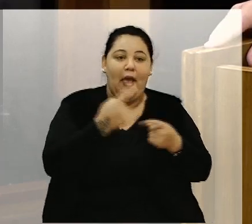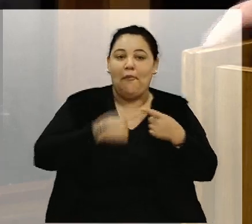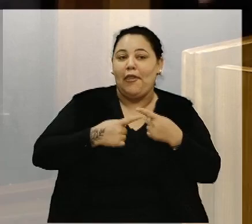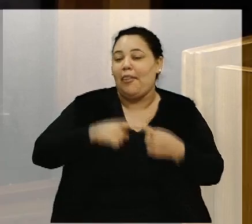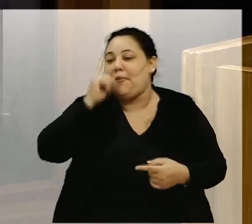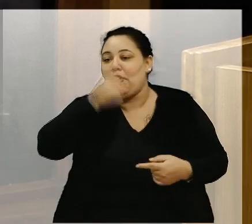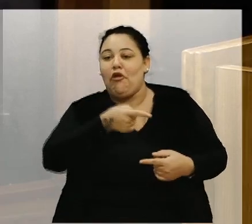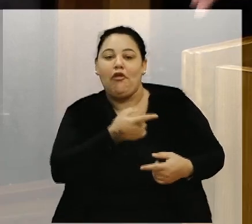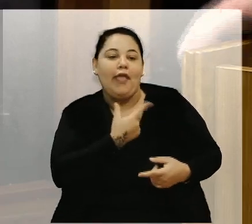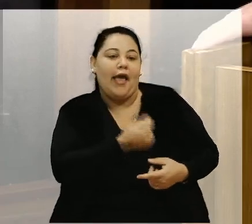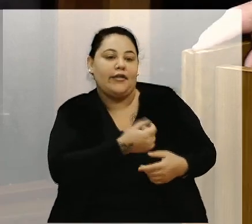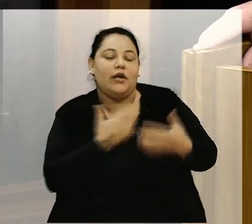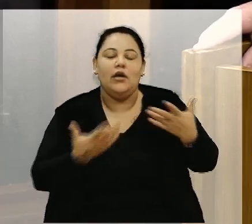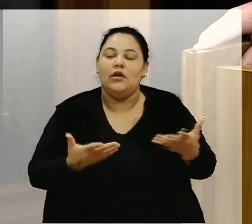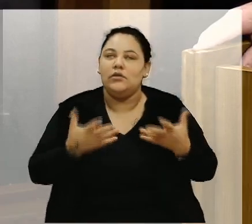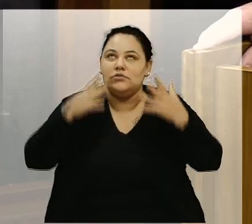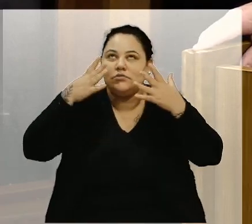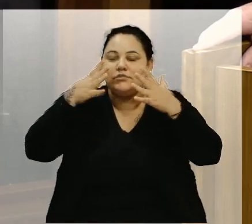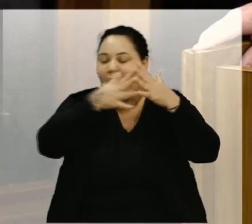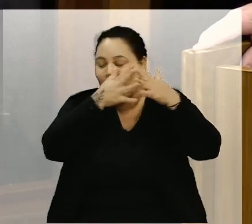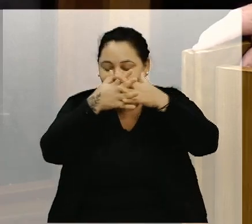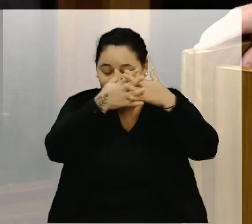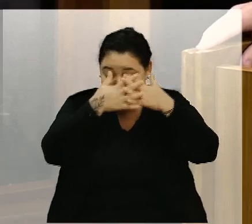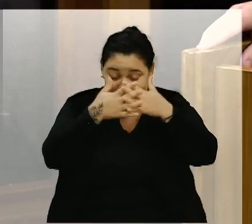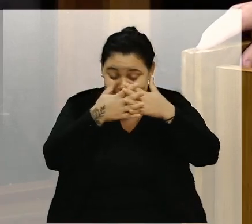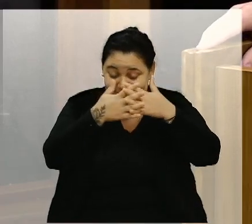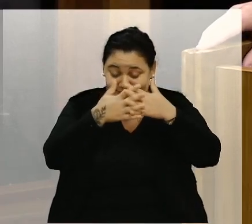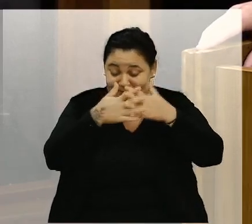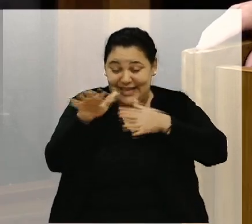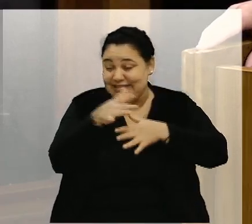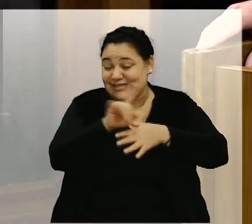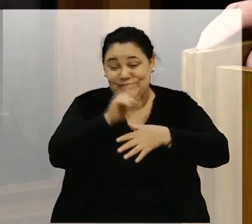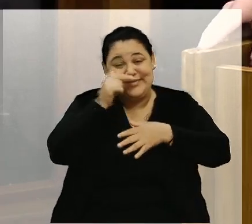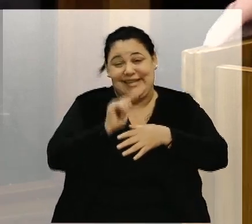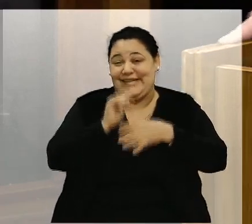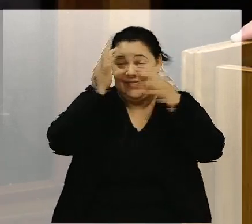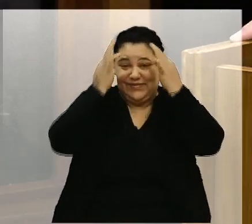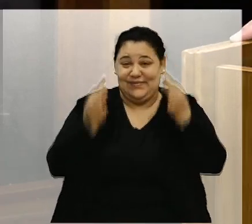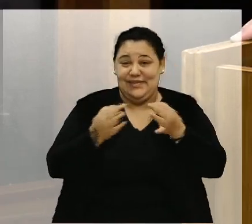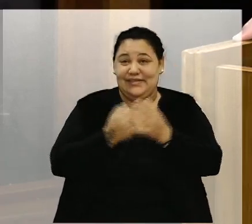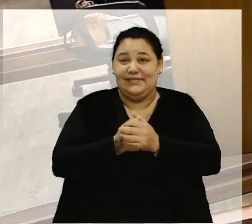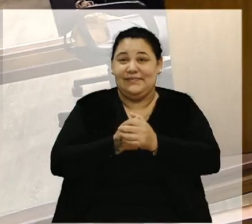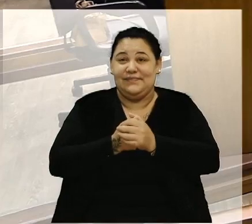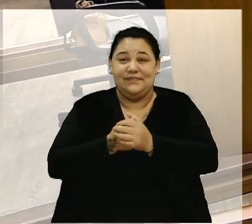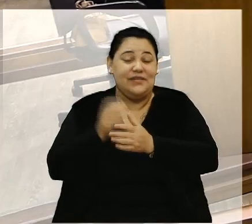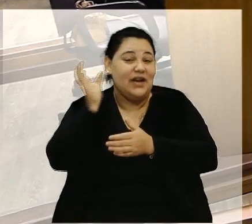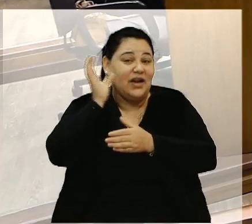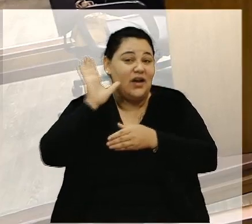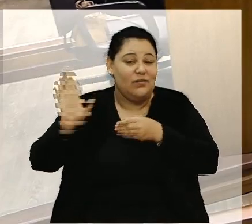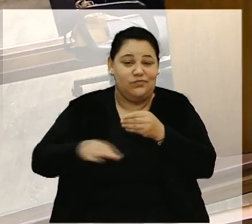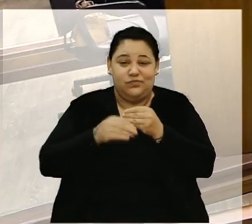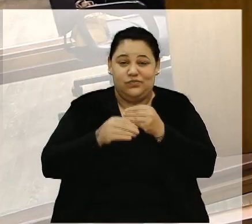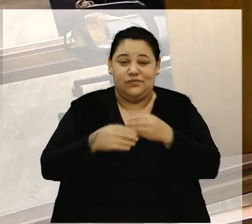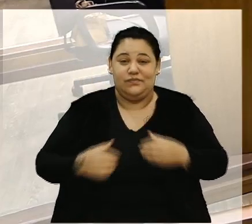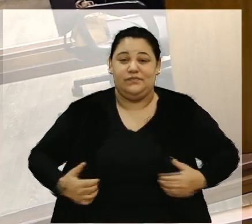não se precaveu? Não, tem vezes que não dá para entender. Vereador Cadore, sua parte.